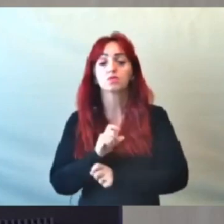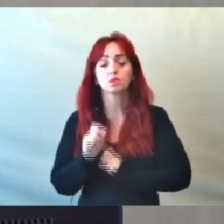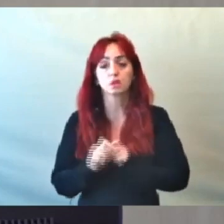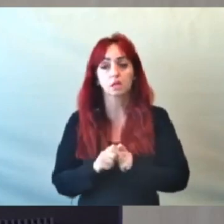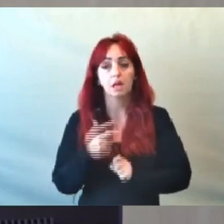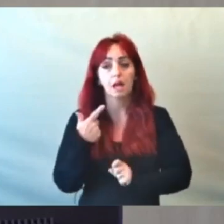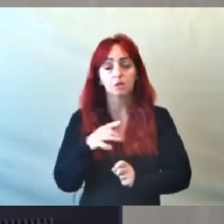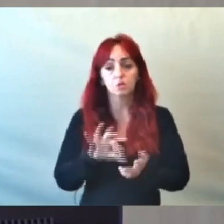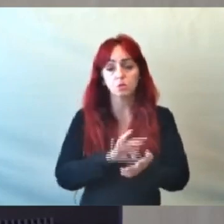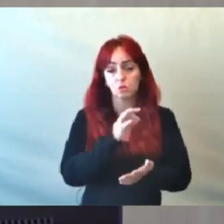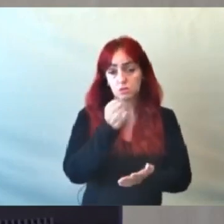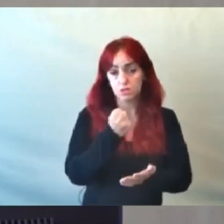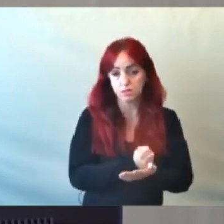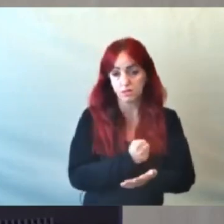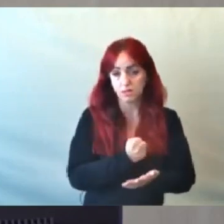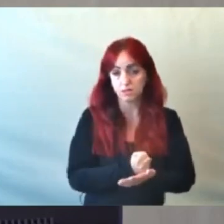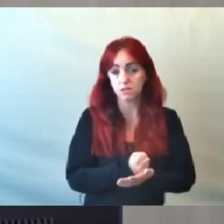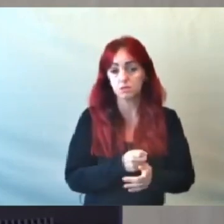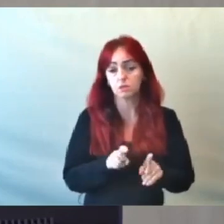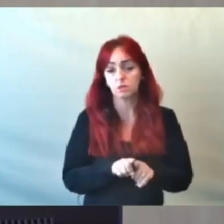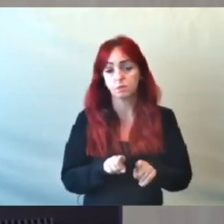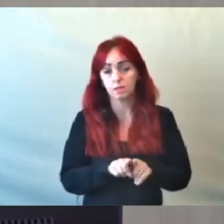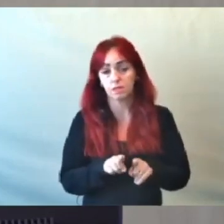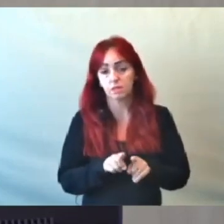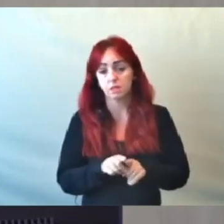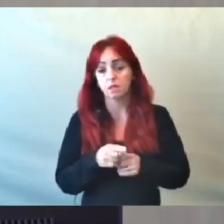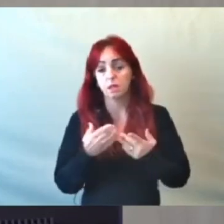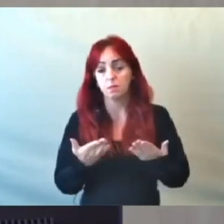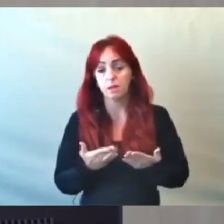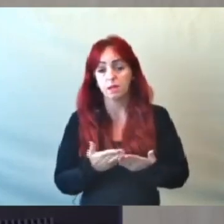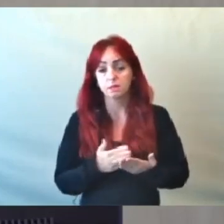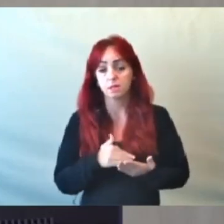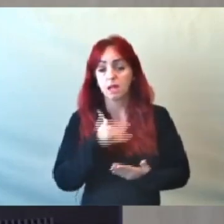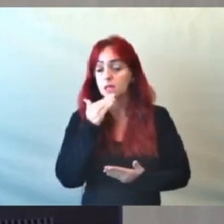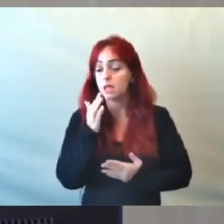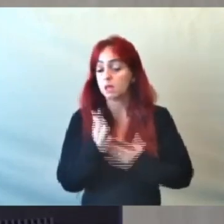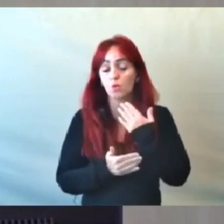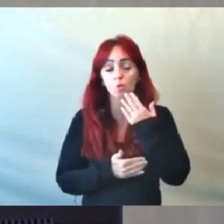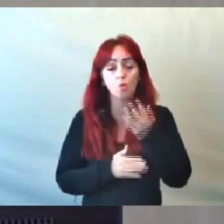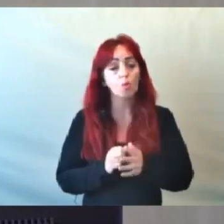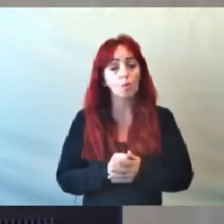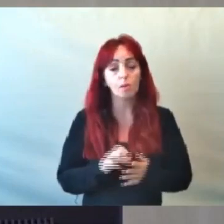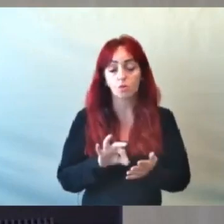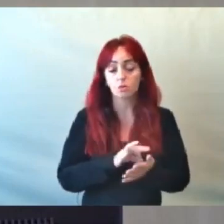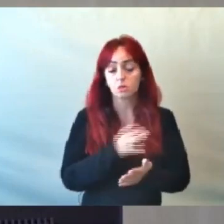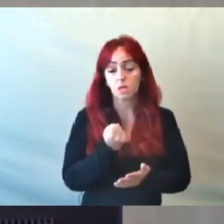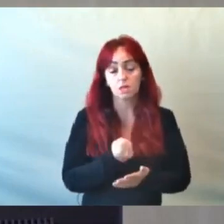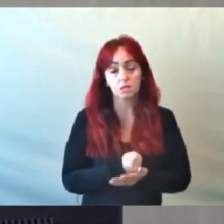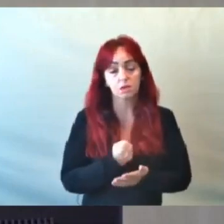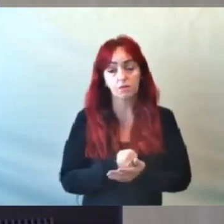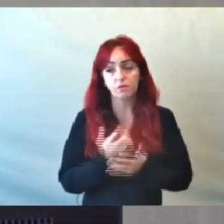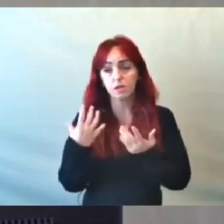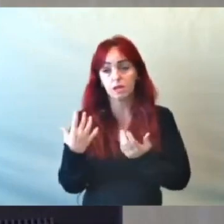inexigibilidade, sendo que nenhuma outra ação foi adotada no sentido de